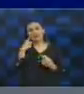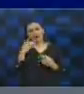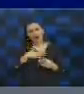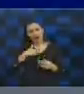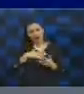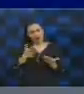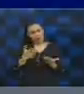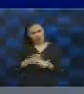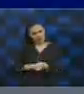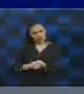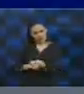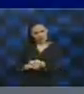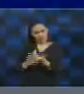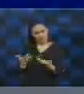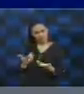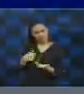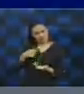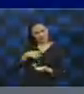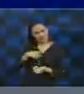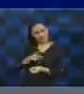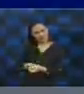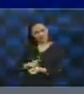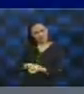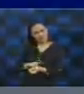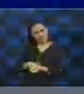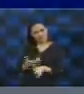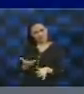nervoso, calma. Eu ainda tenho tempo, calma.